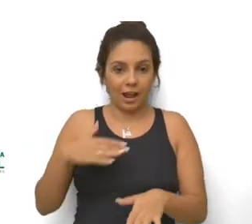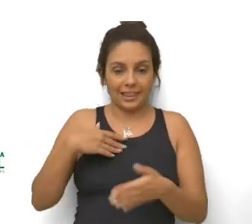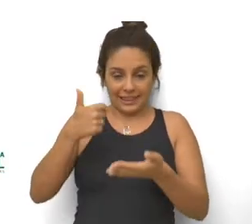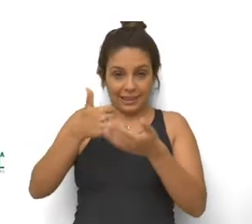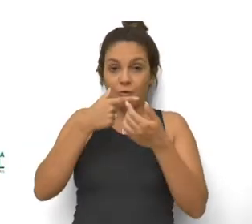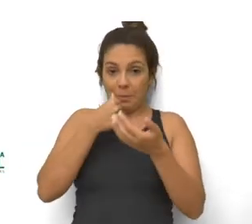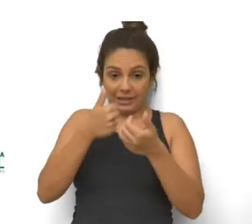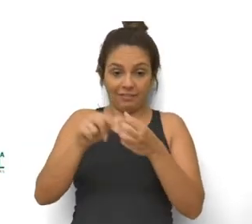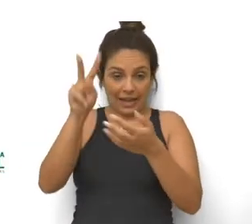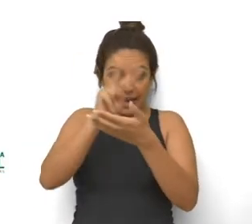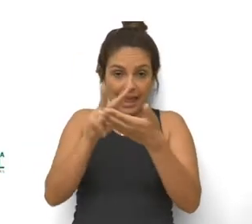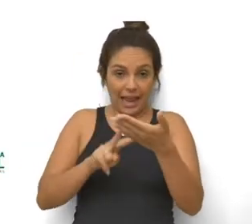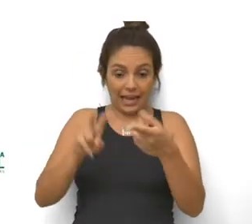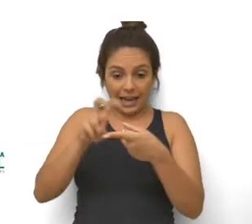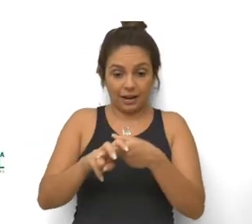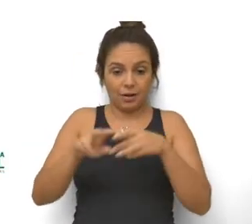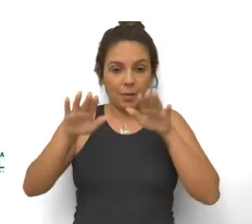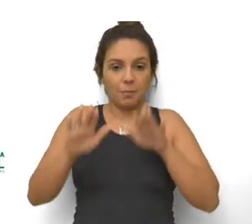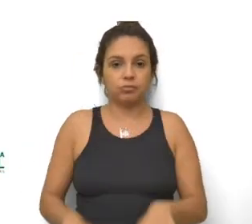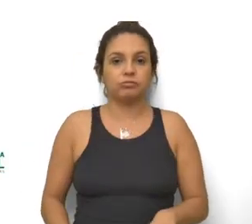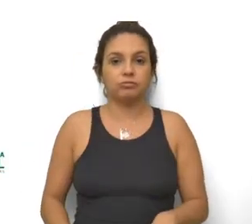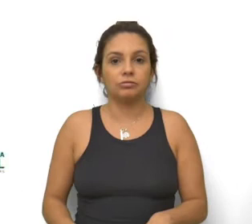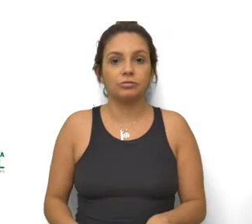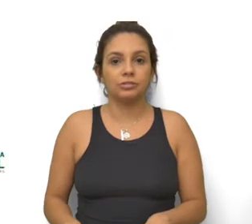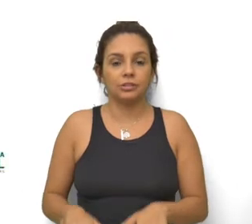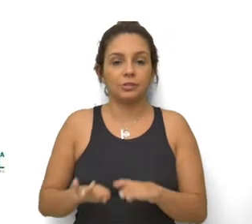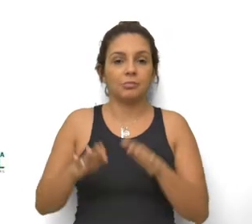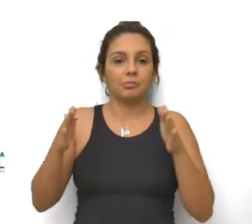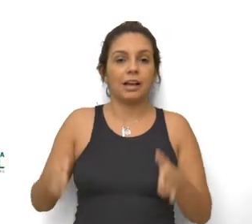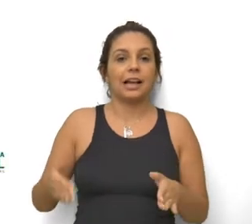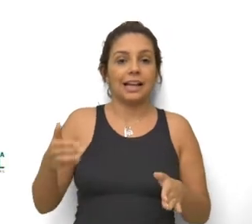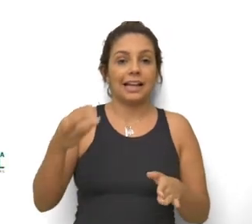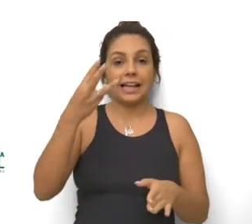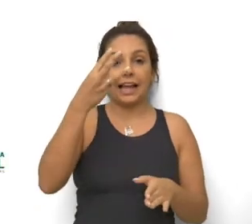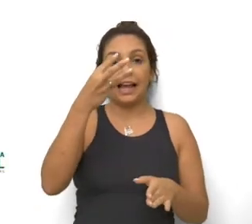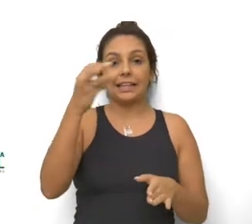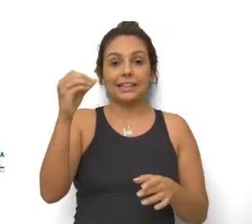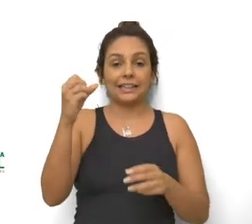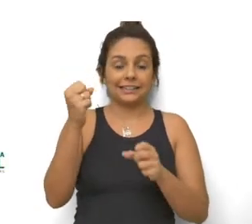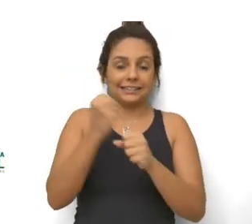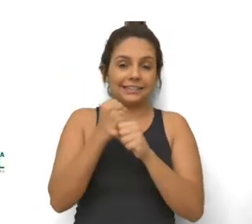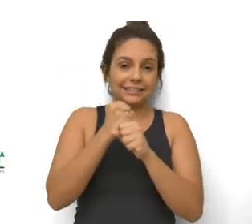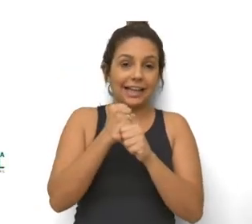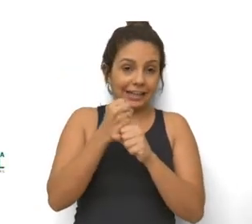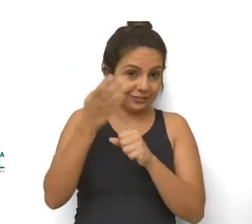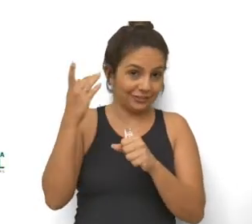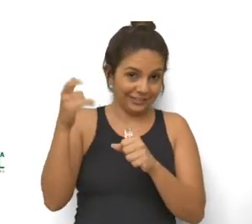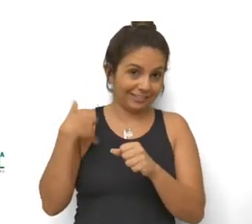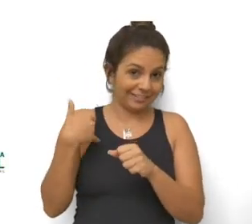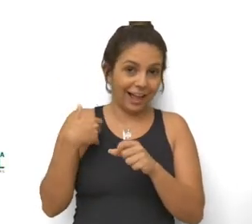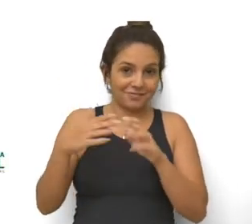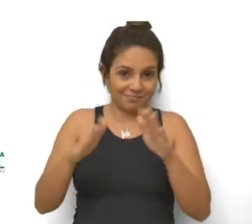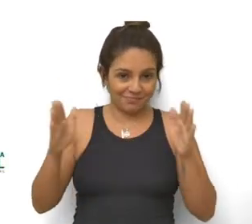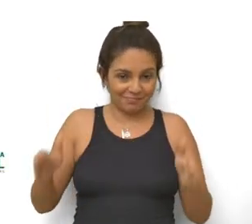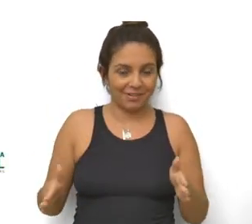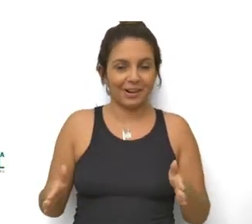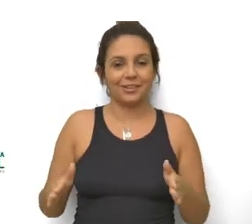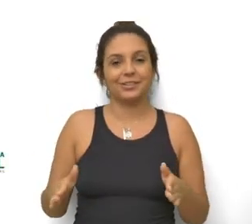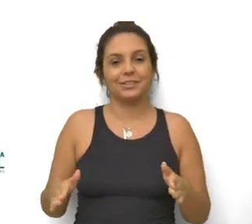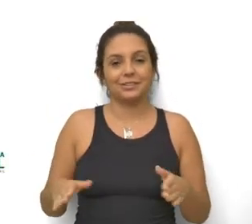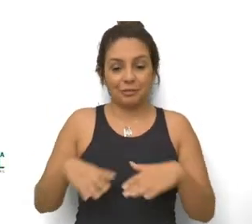leitura. E era um banco de 300 anos que estava ali, e ele decidiu cair na hora da leitura. Portanto, é claro que